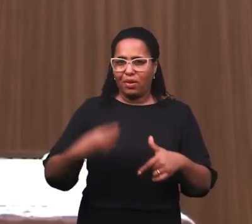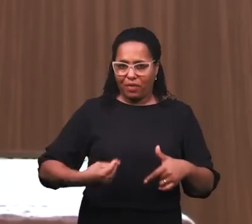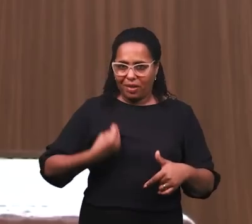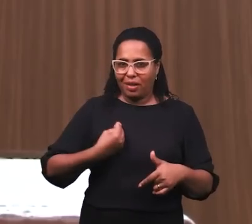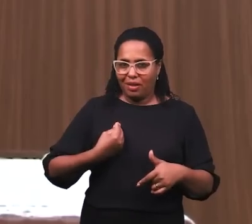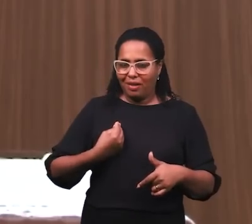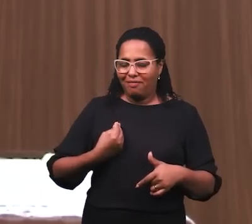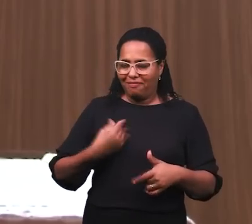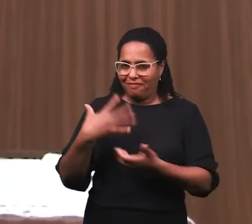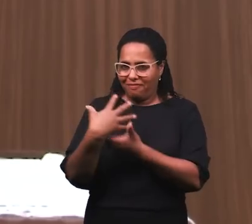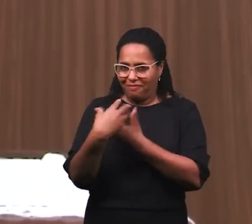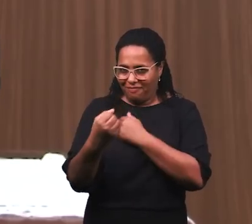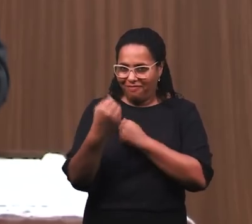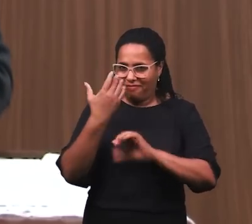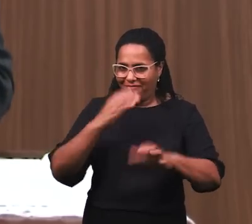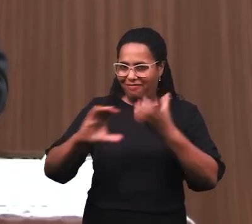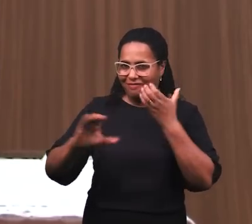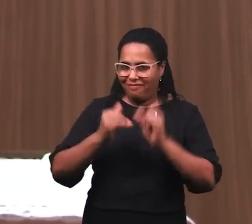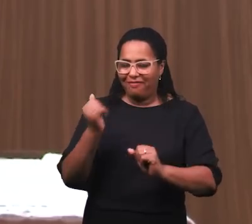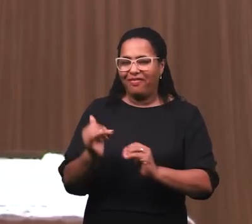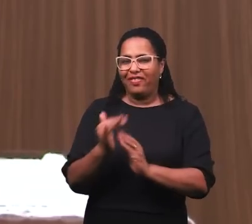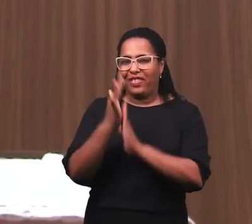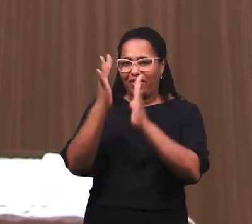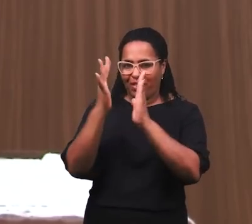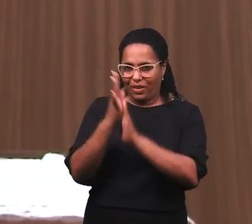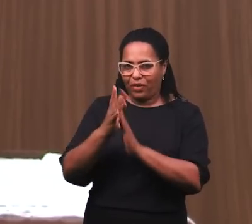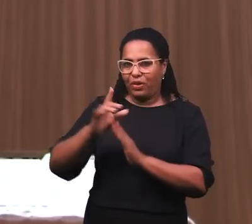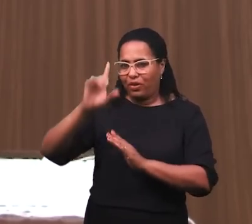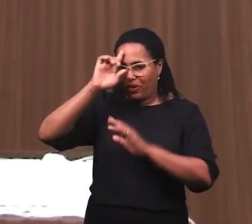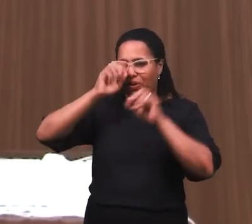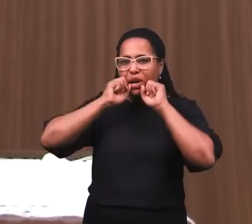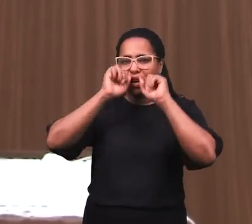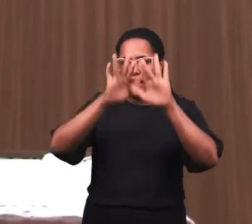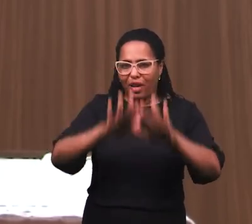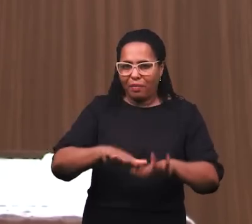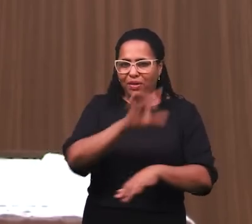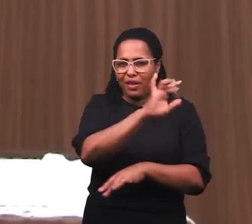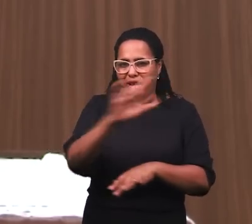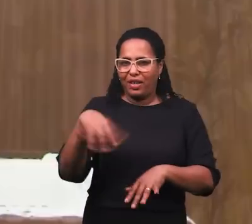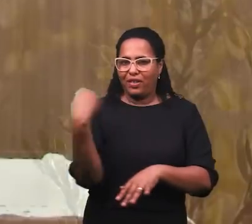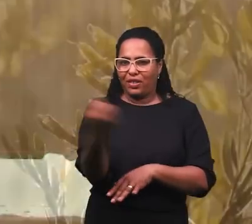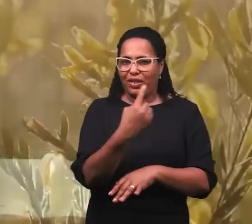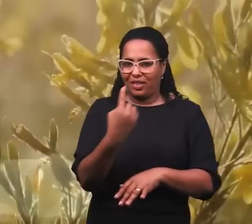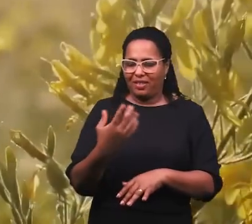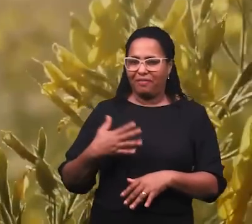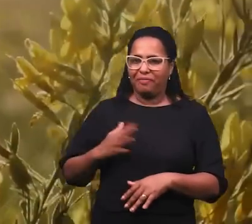Ouçamos o louvor, cantemos o louvor para que o Senhor abençoe a cada um de nós.